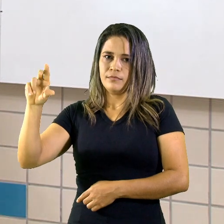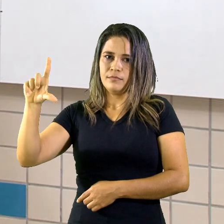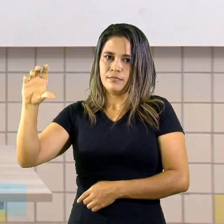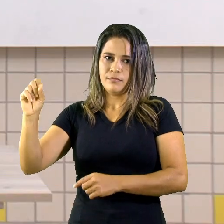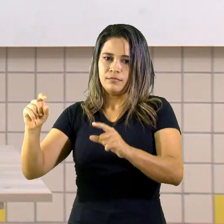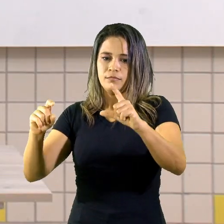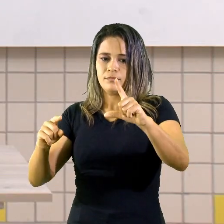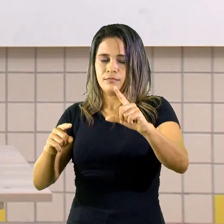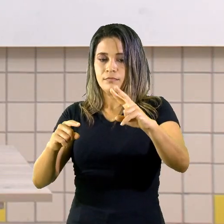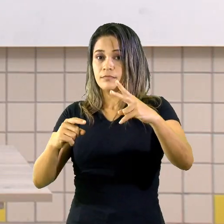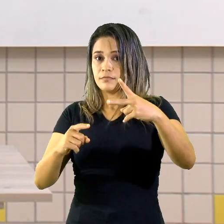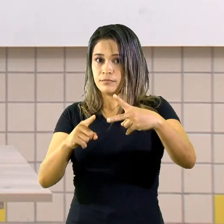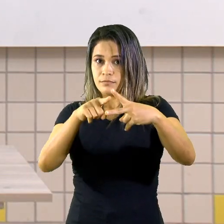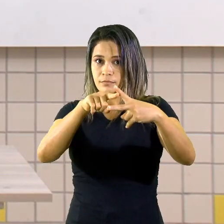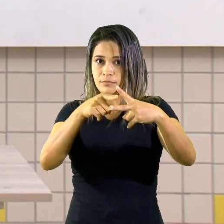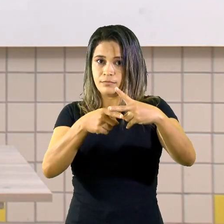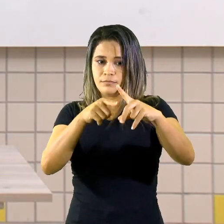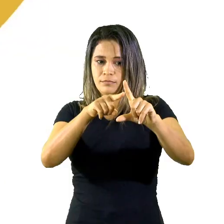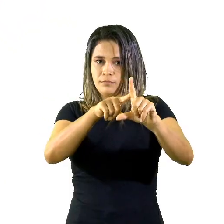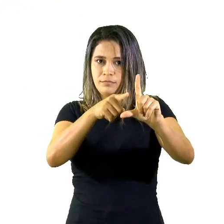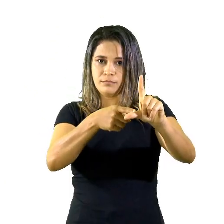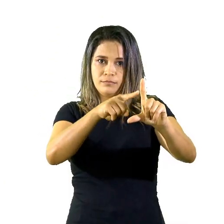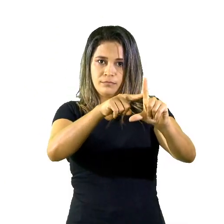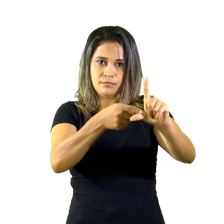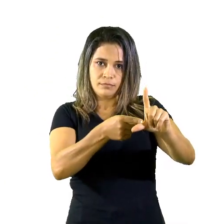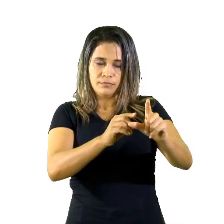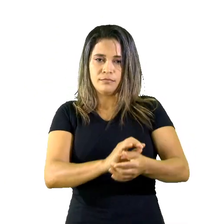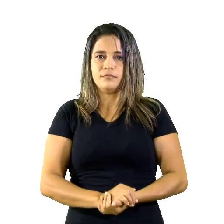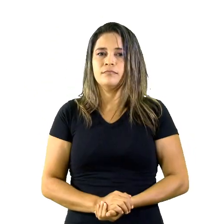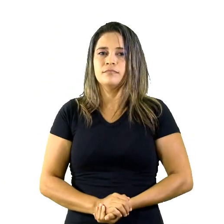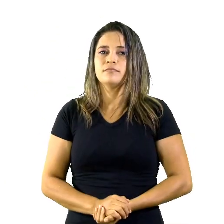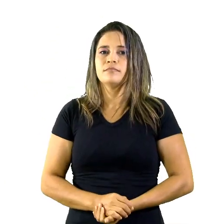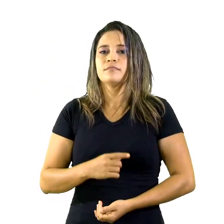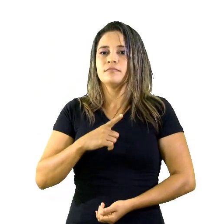3 lados. Nós temos também os